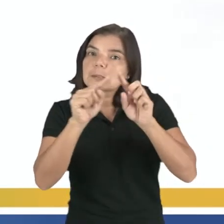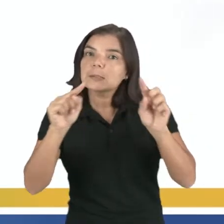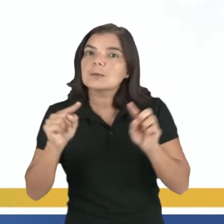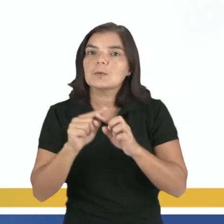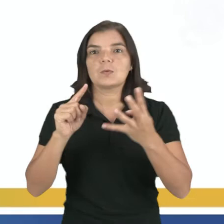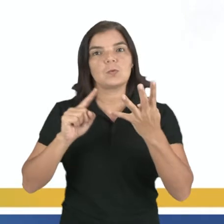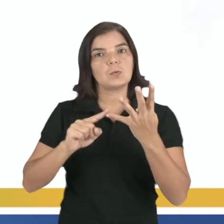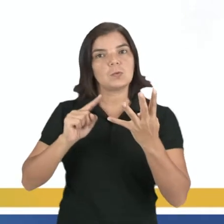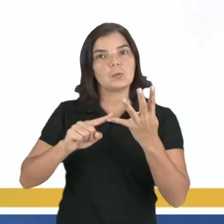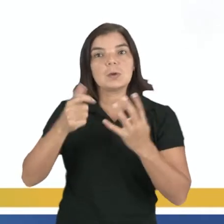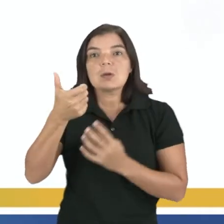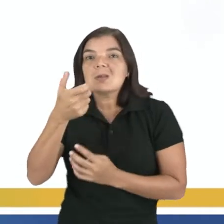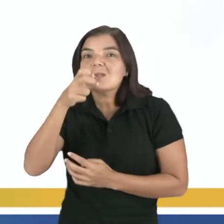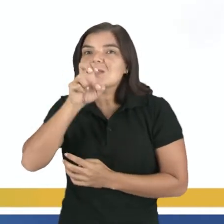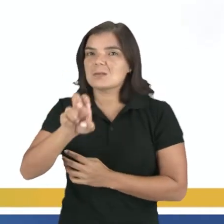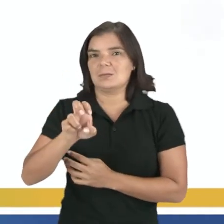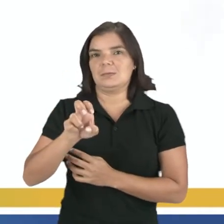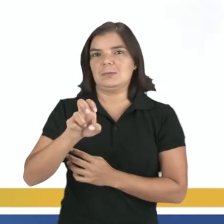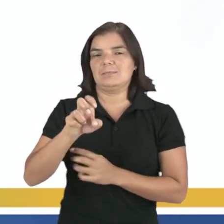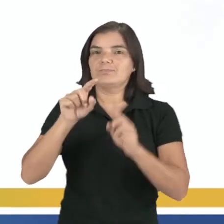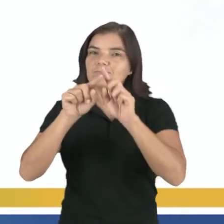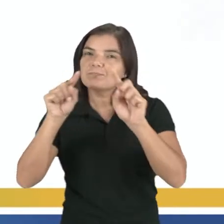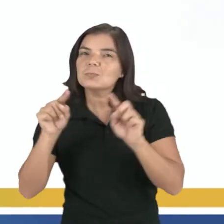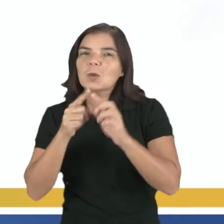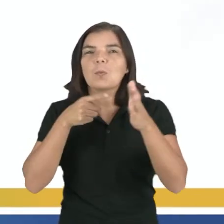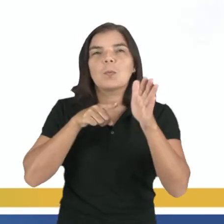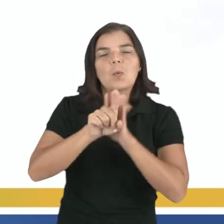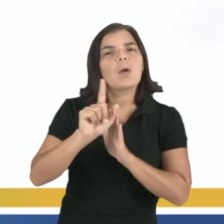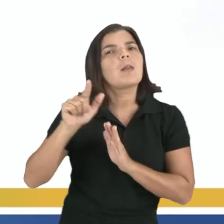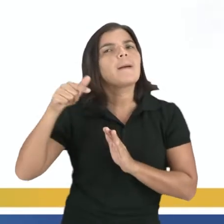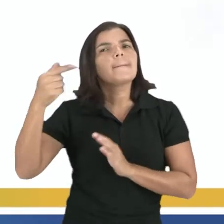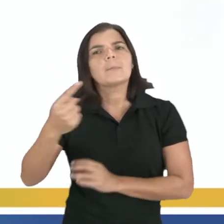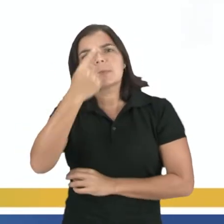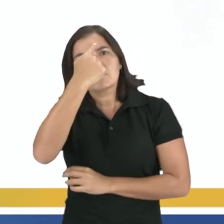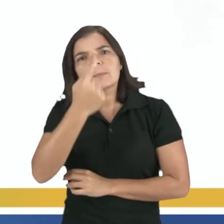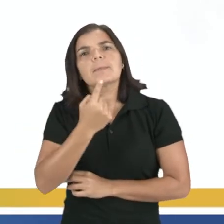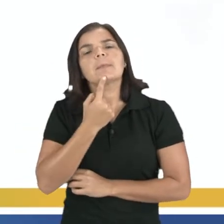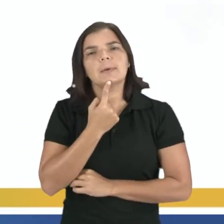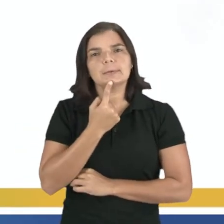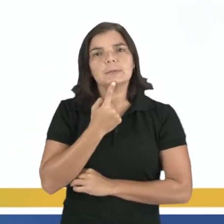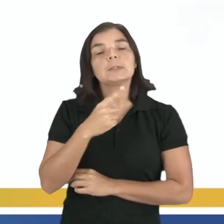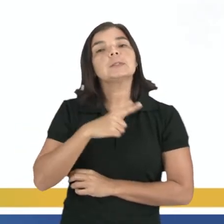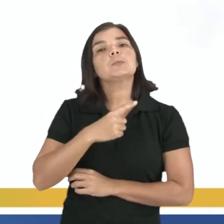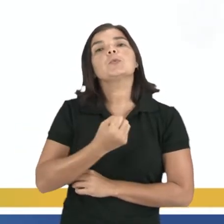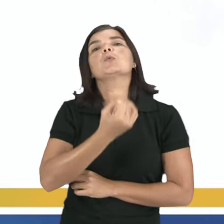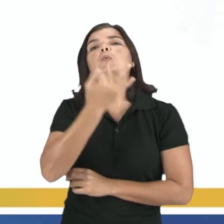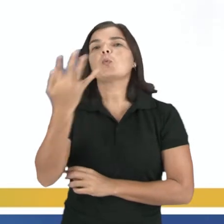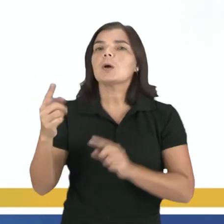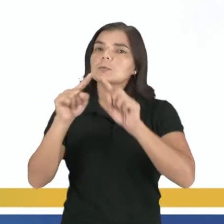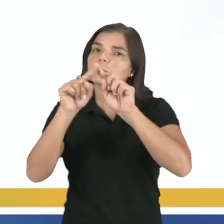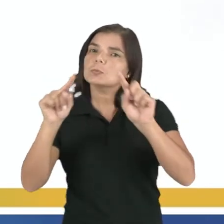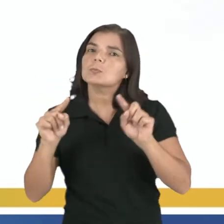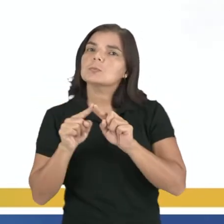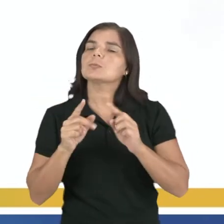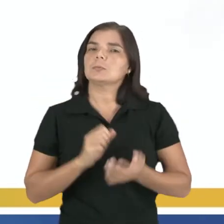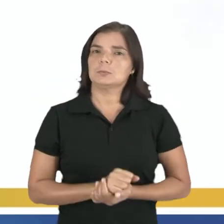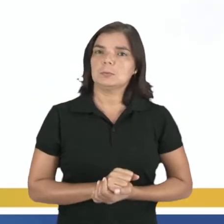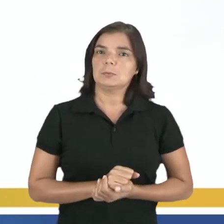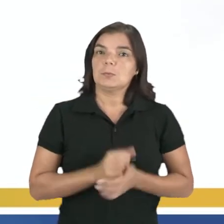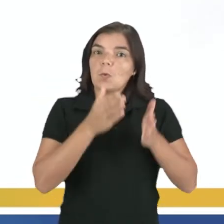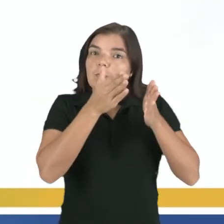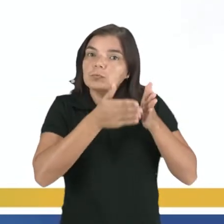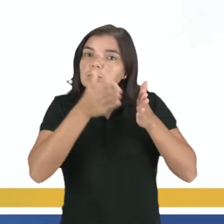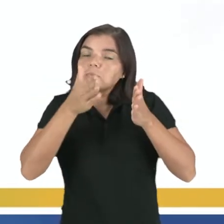na quarta eu tenho 15 cubos. Eu pergunto para você, a próxima figura teriam quantos cubos? O padrão